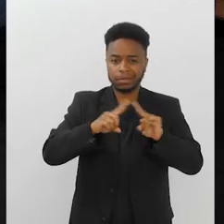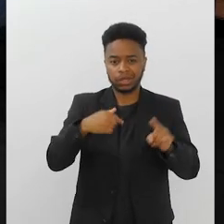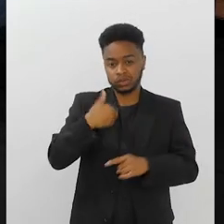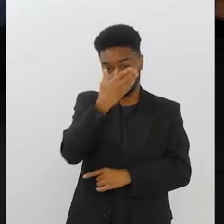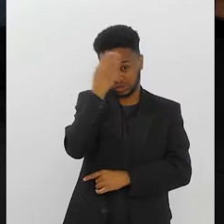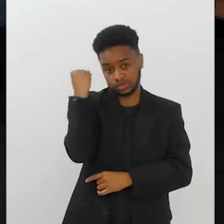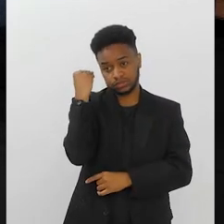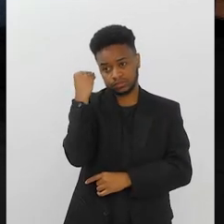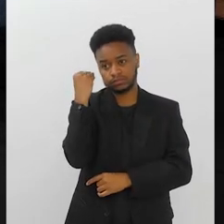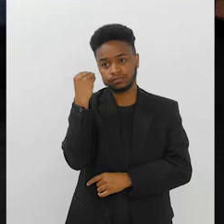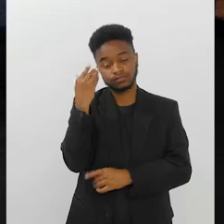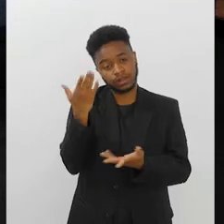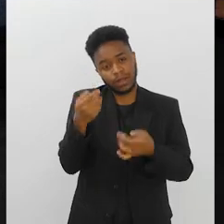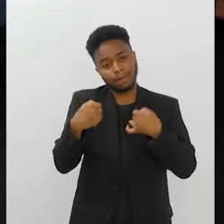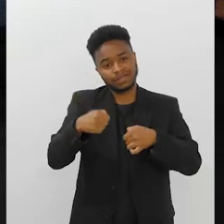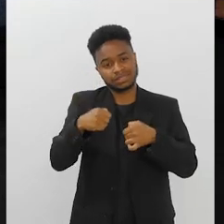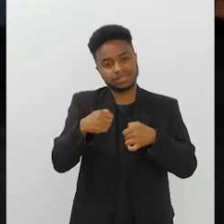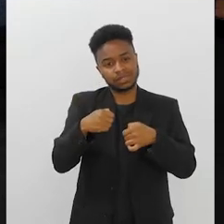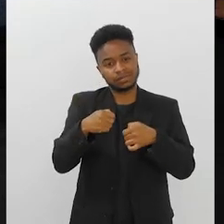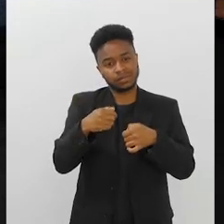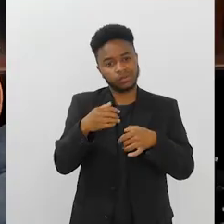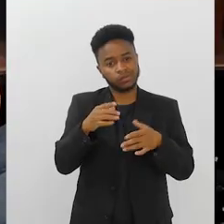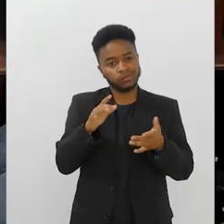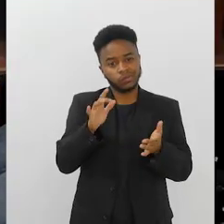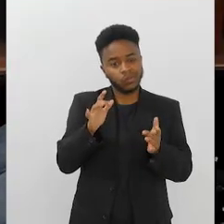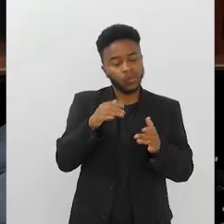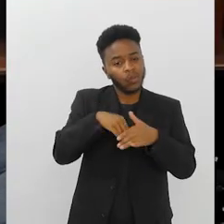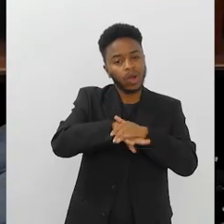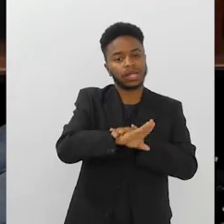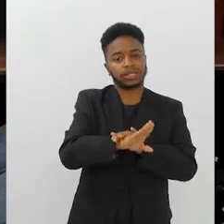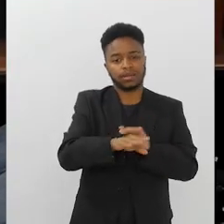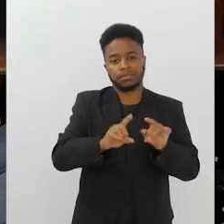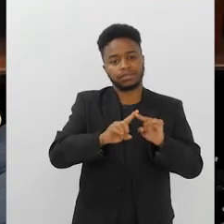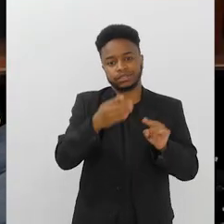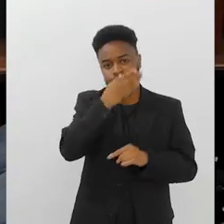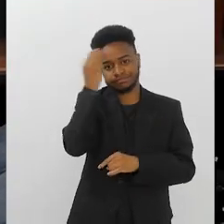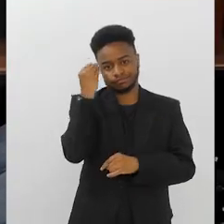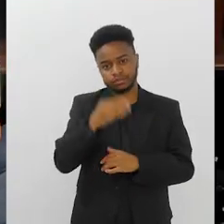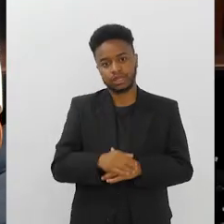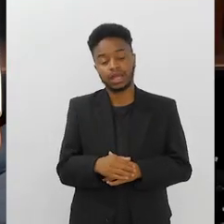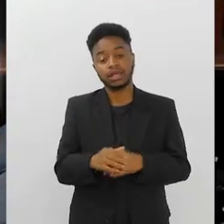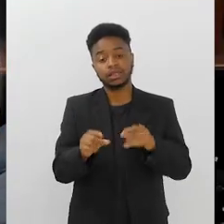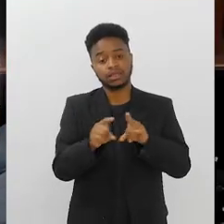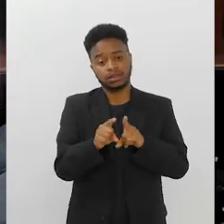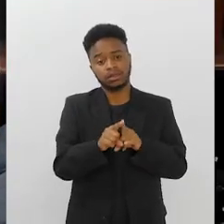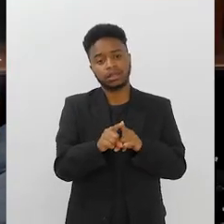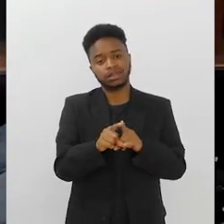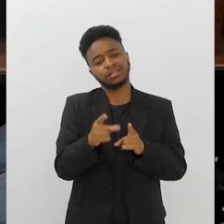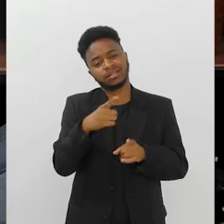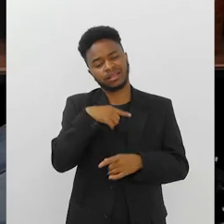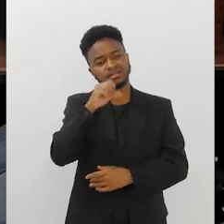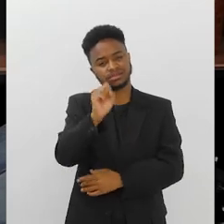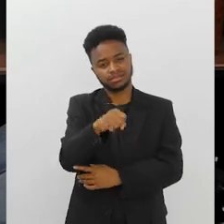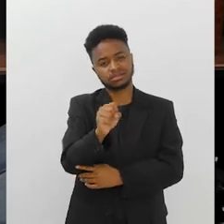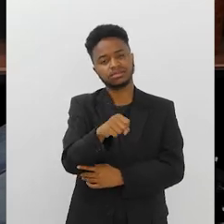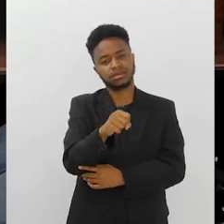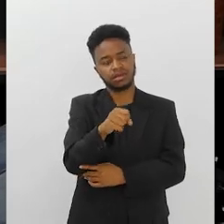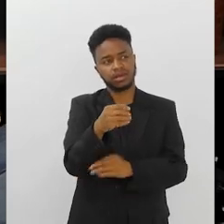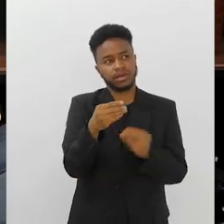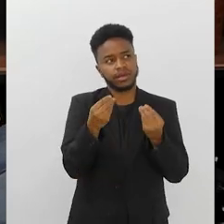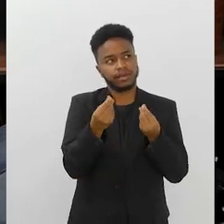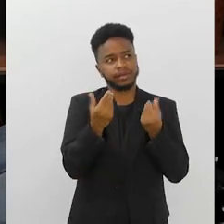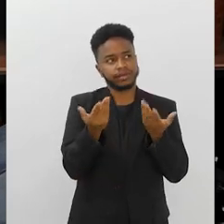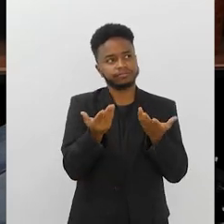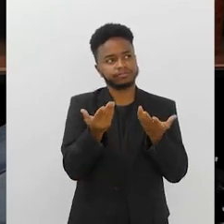perfeito isso eh me fugiu queria ter guardado e e que trouxeram quer dizer houve sim